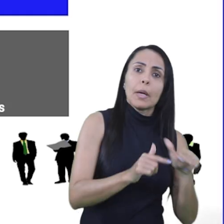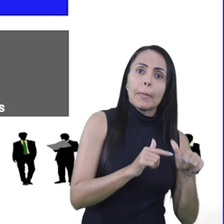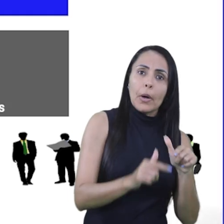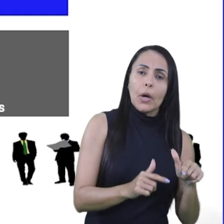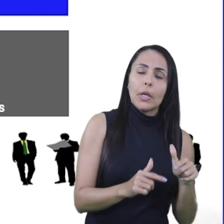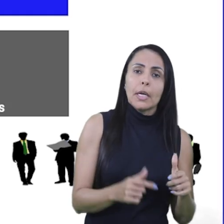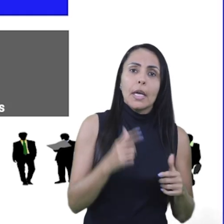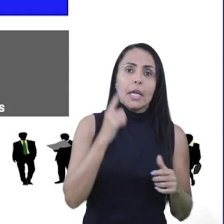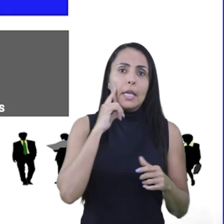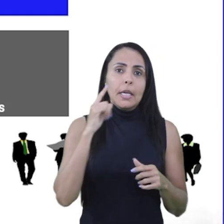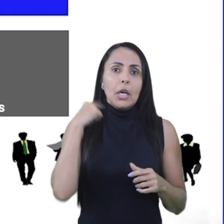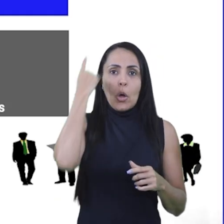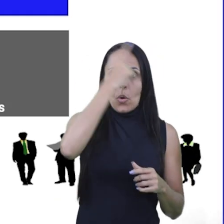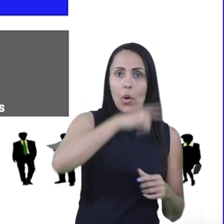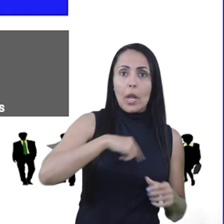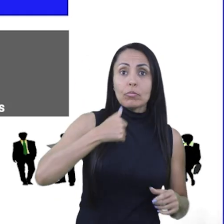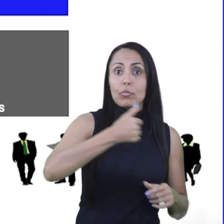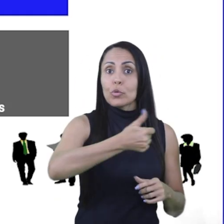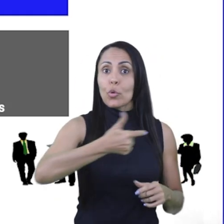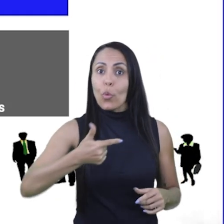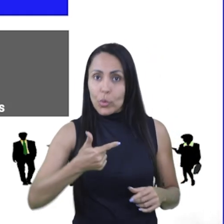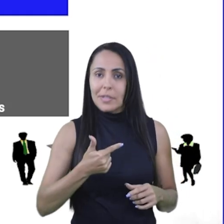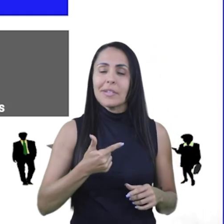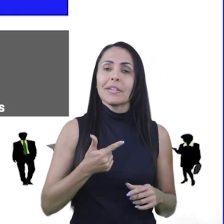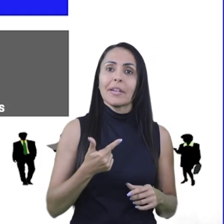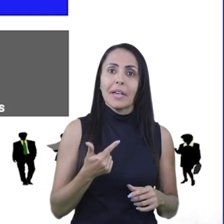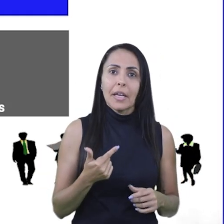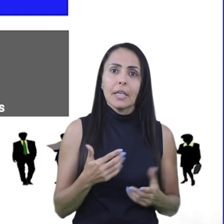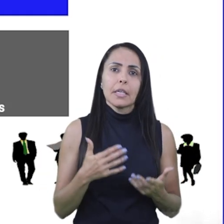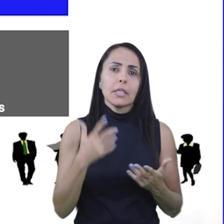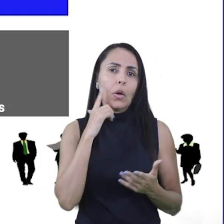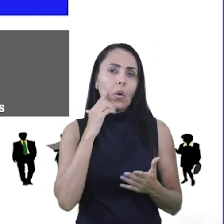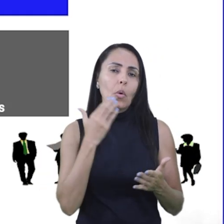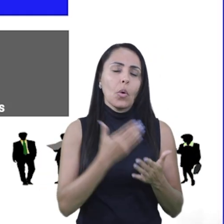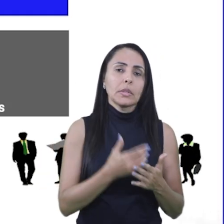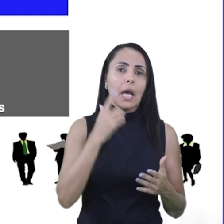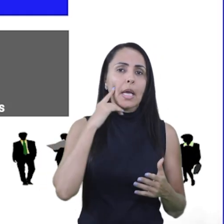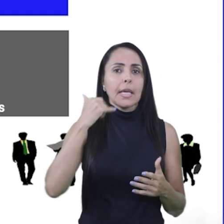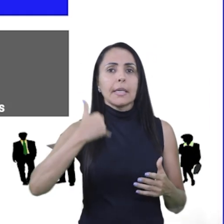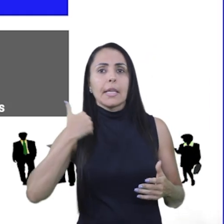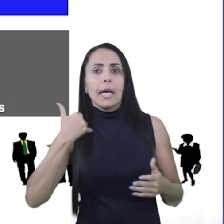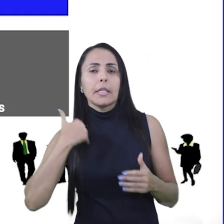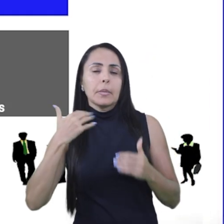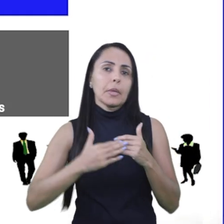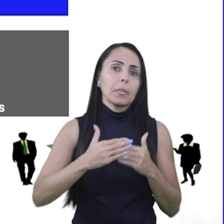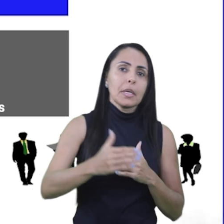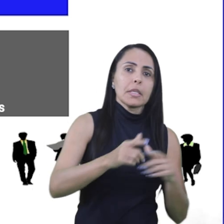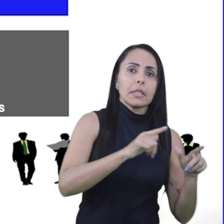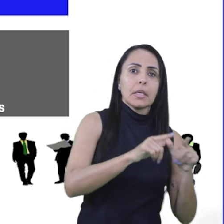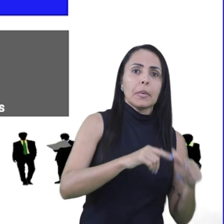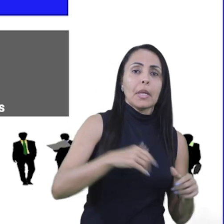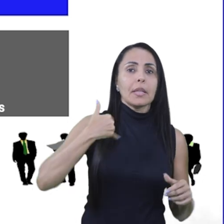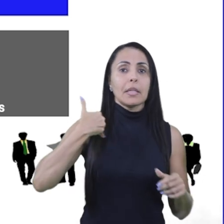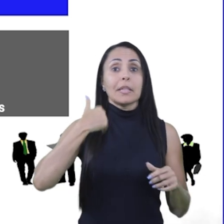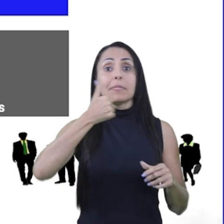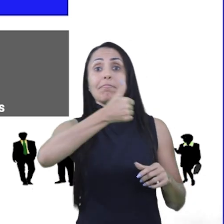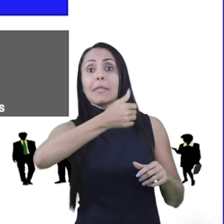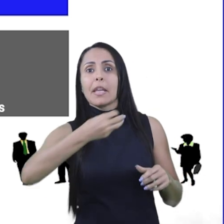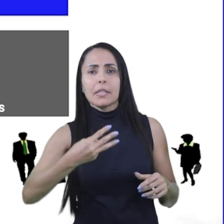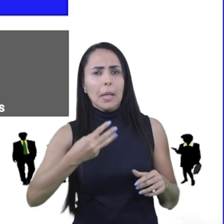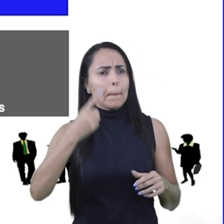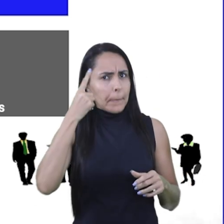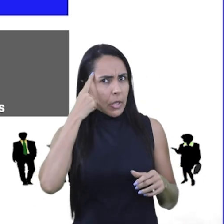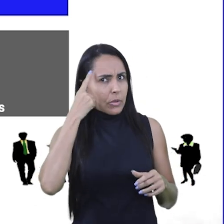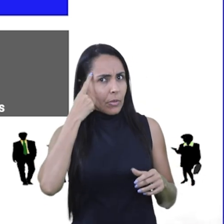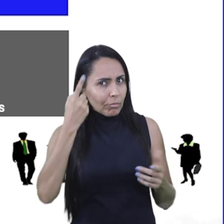era de 12 horas, minha gente. E sem contar que a idade mínima para começar a trabalhar era aos 13 anos. Já pensou